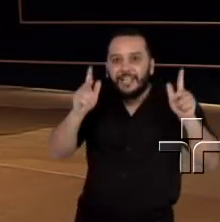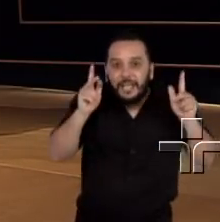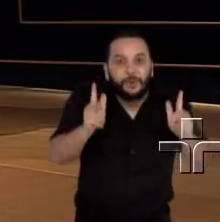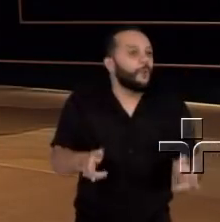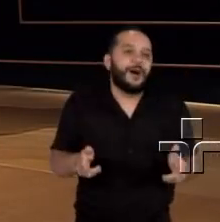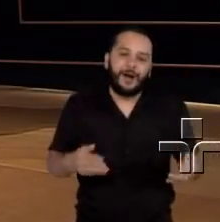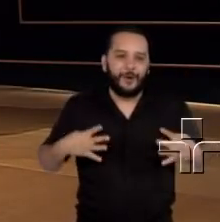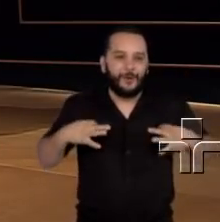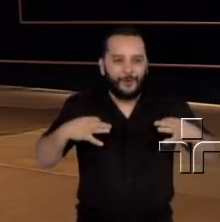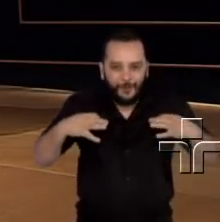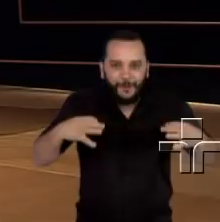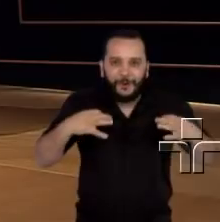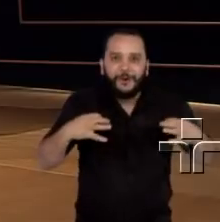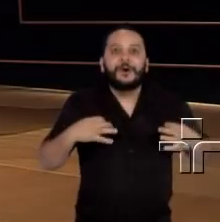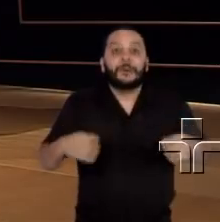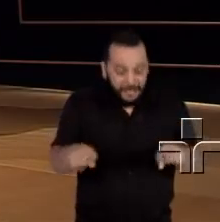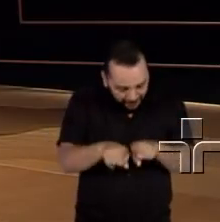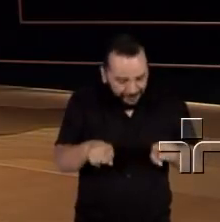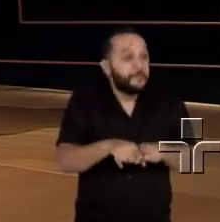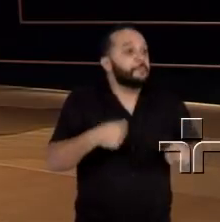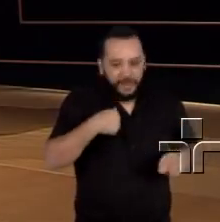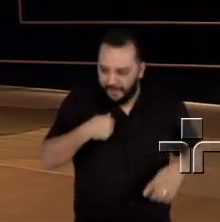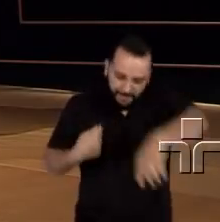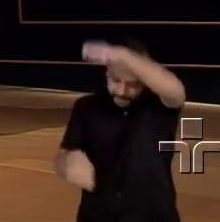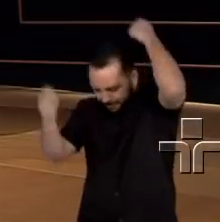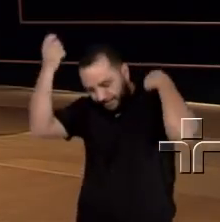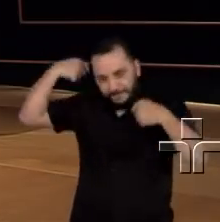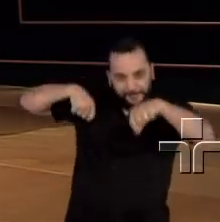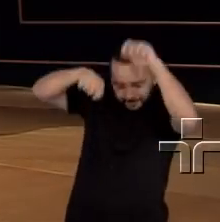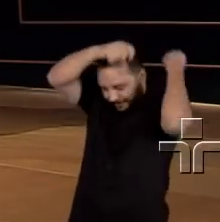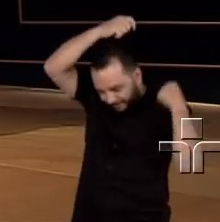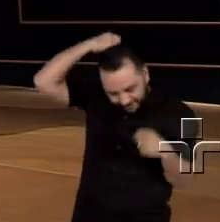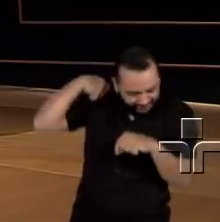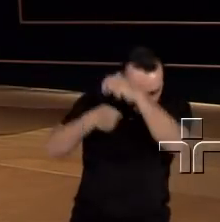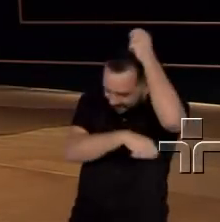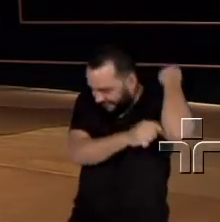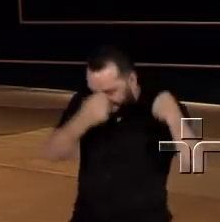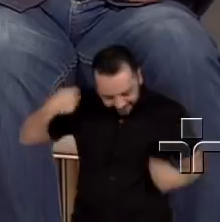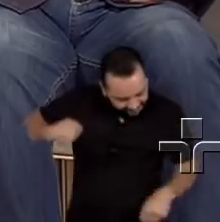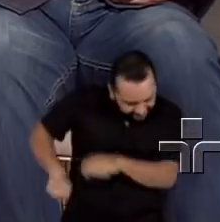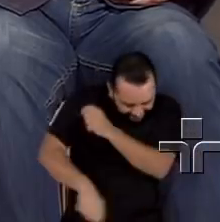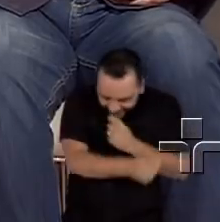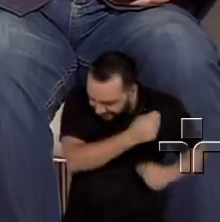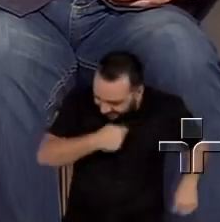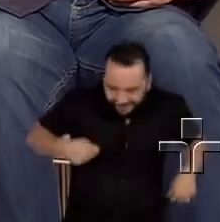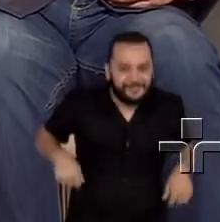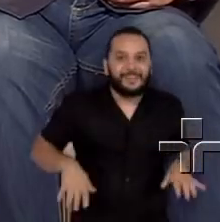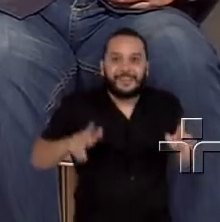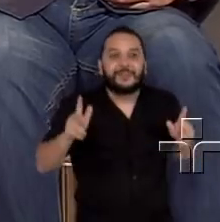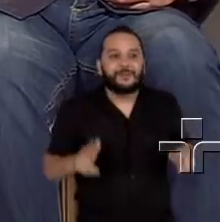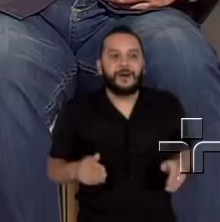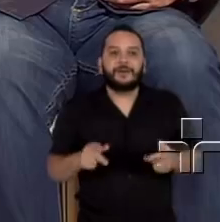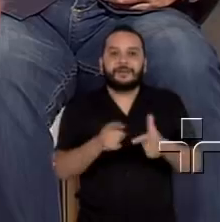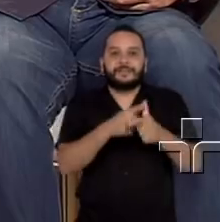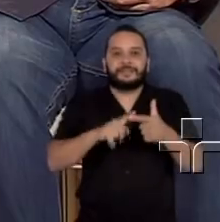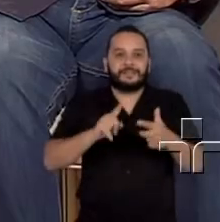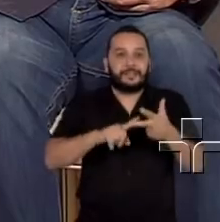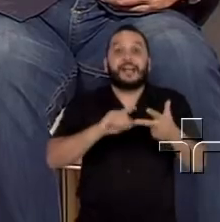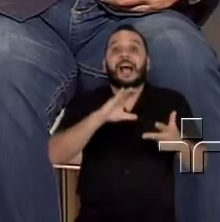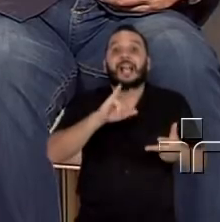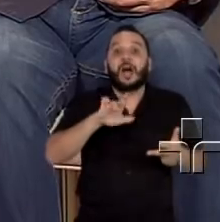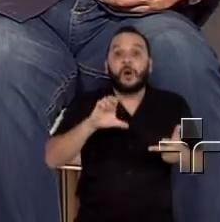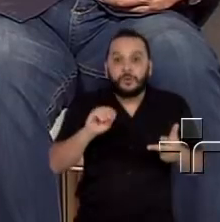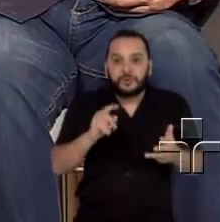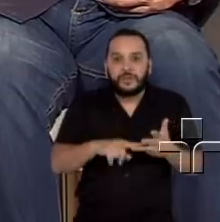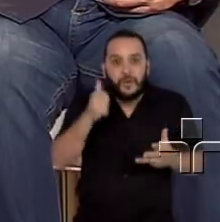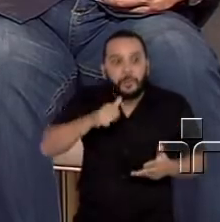E eu entrei também de baiana do acarajé, com o tabuleiro e tudo, e o Cláudio também, ainda teve uma senhora que ainda me ajudou